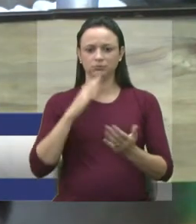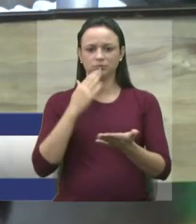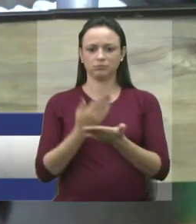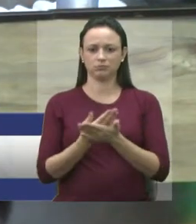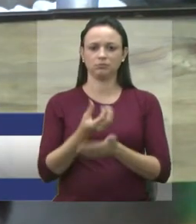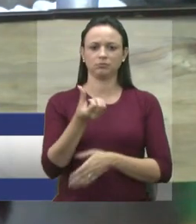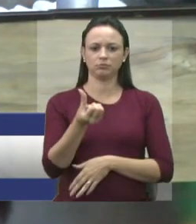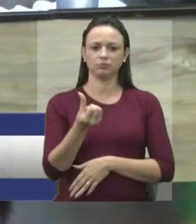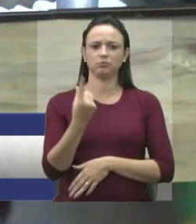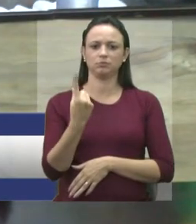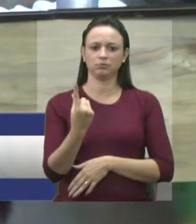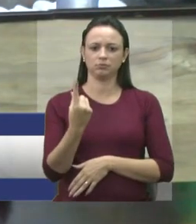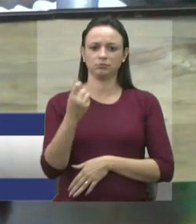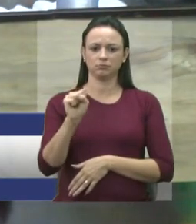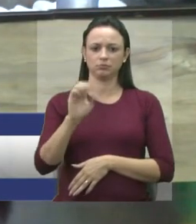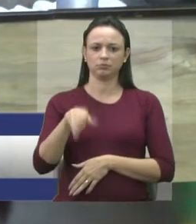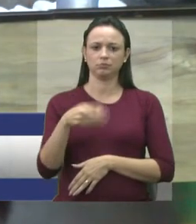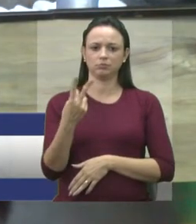Requerimento número